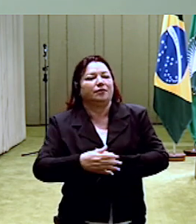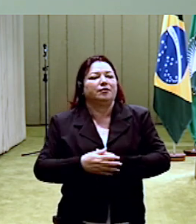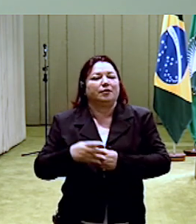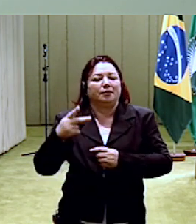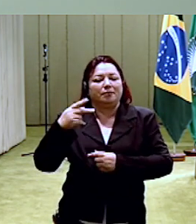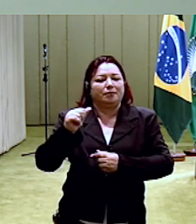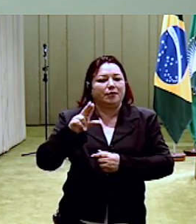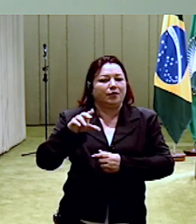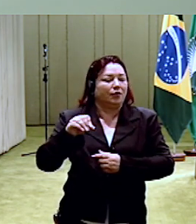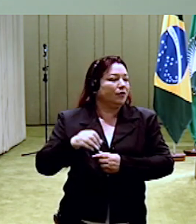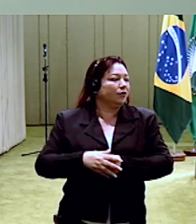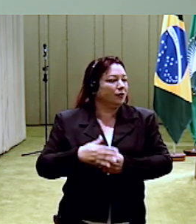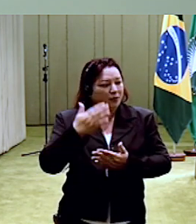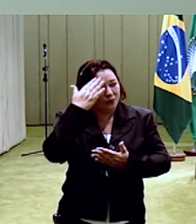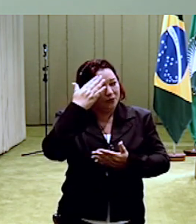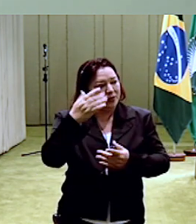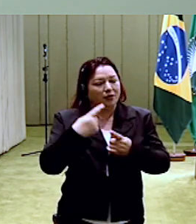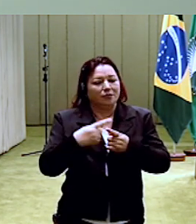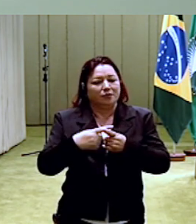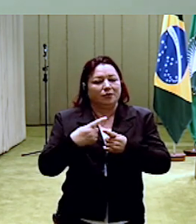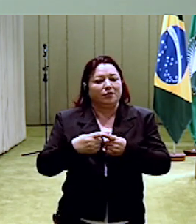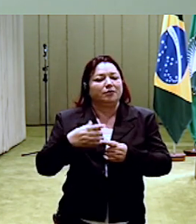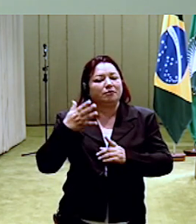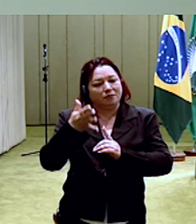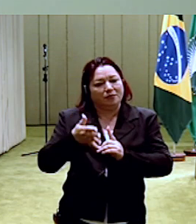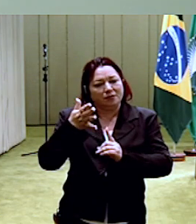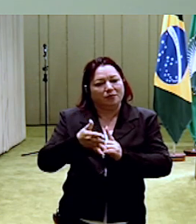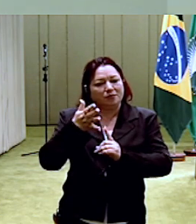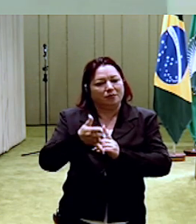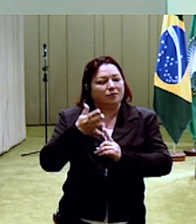Sr. Paulo Gomes, muito obrigado por participar desse painel.